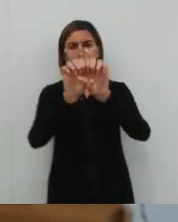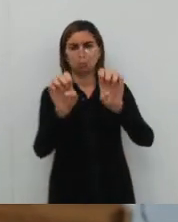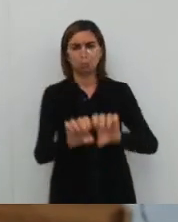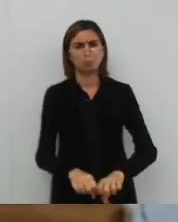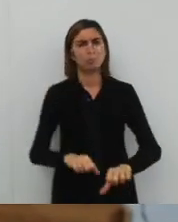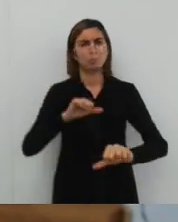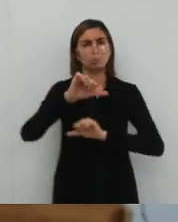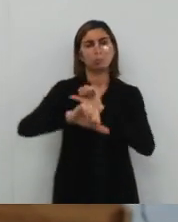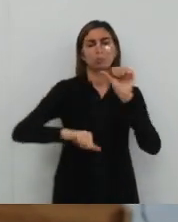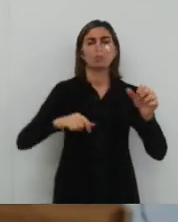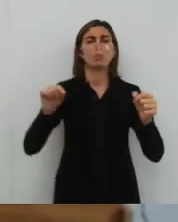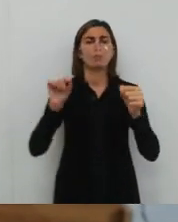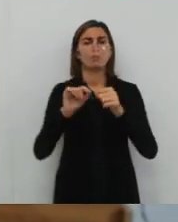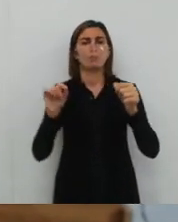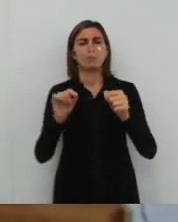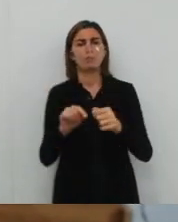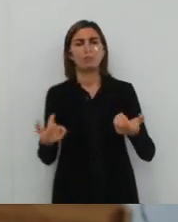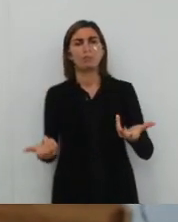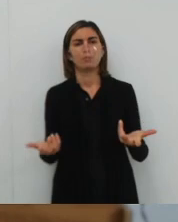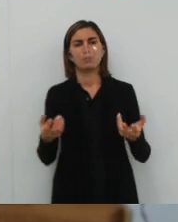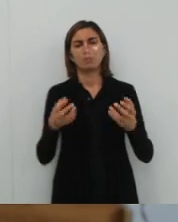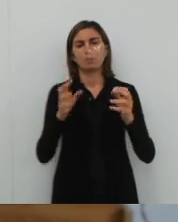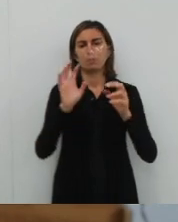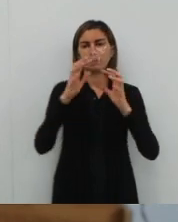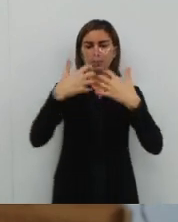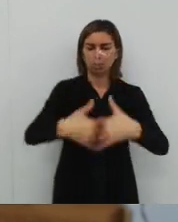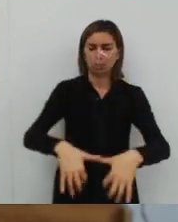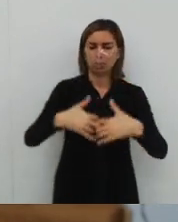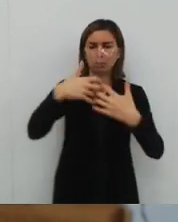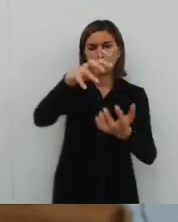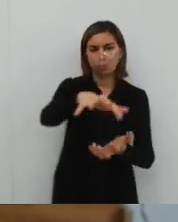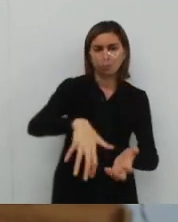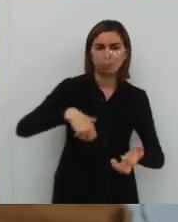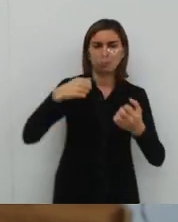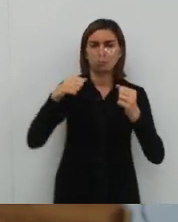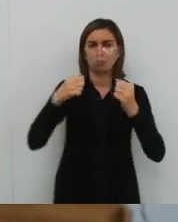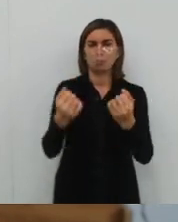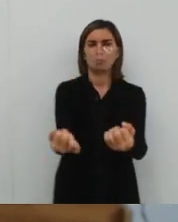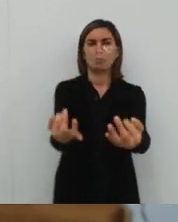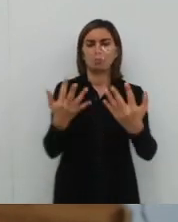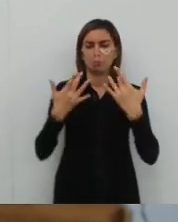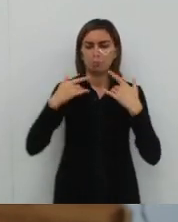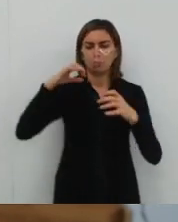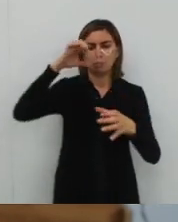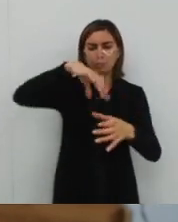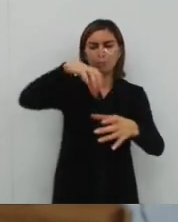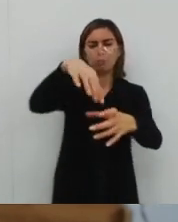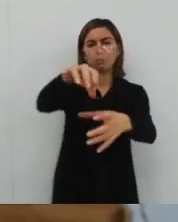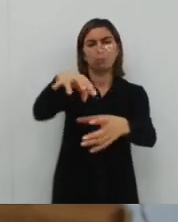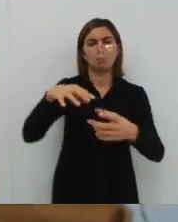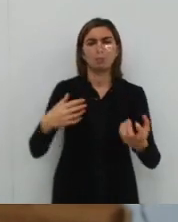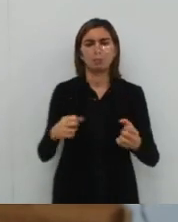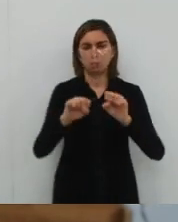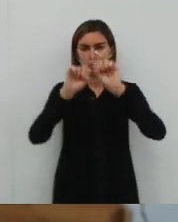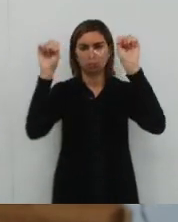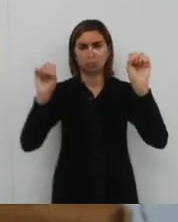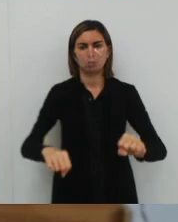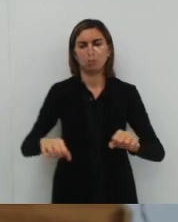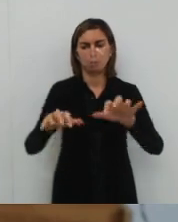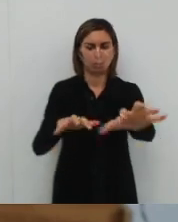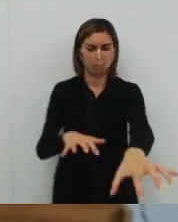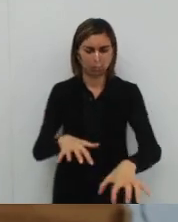quê? Para produzir tratores, colheitadeiras, sistemas de